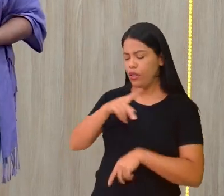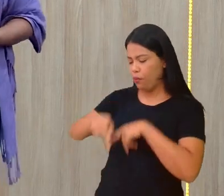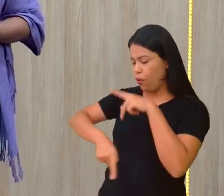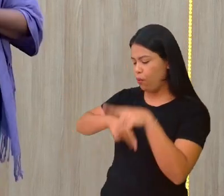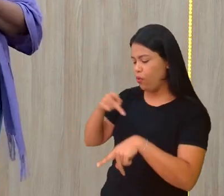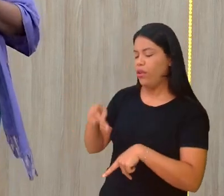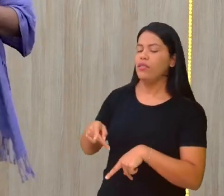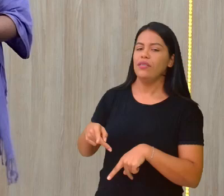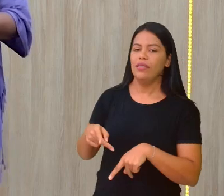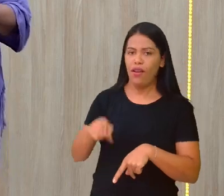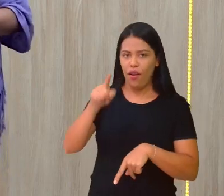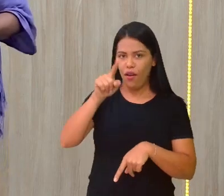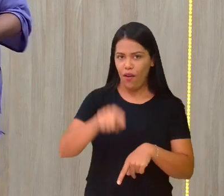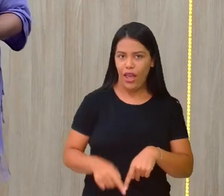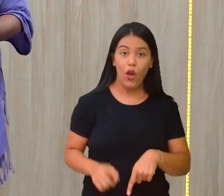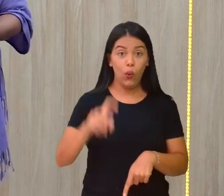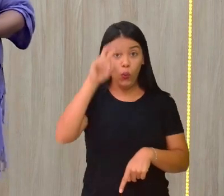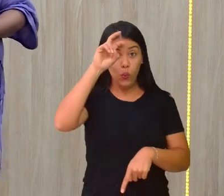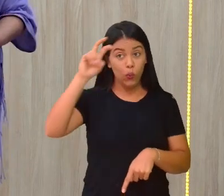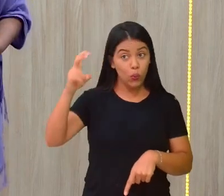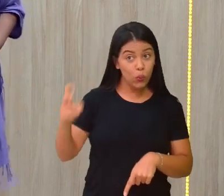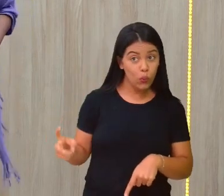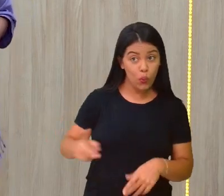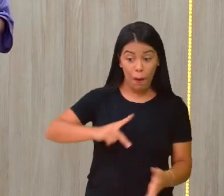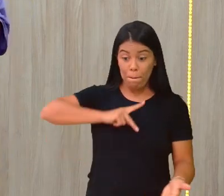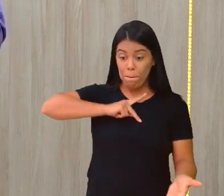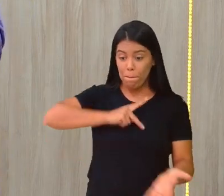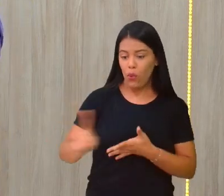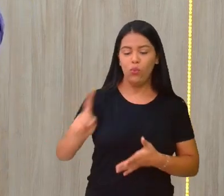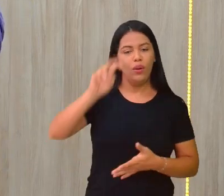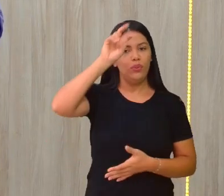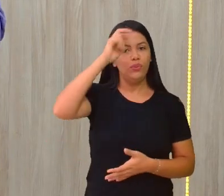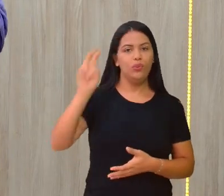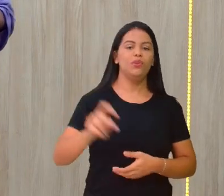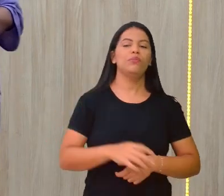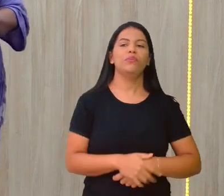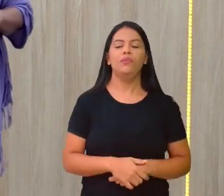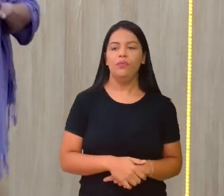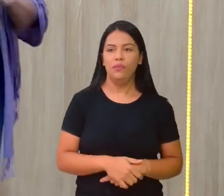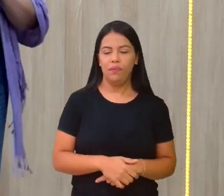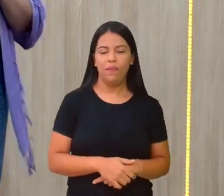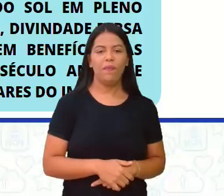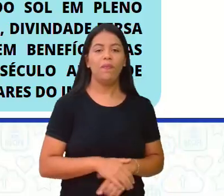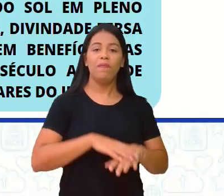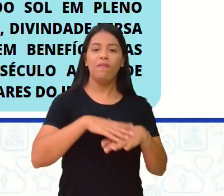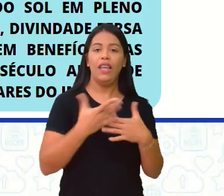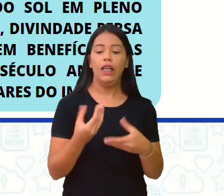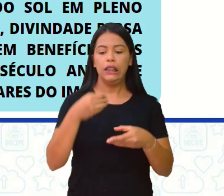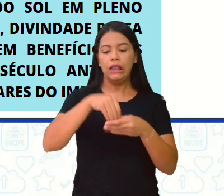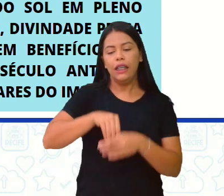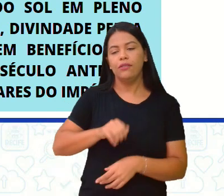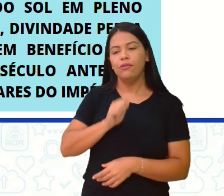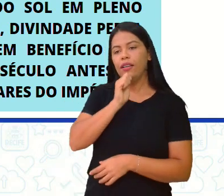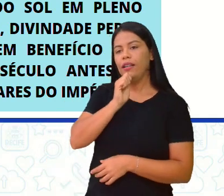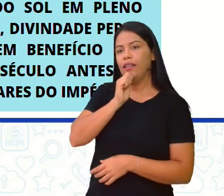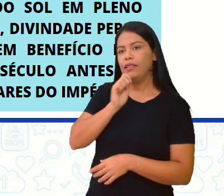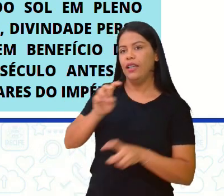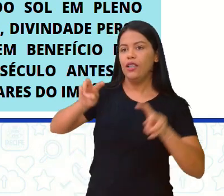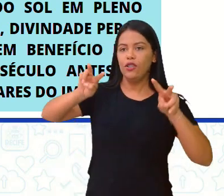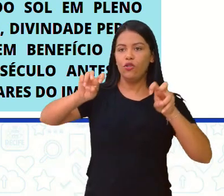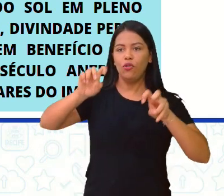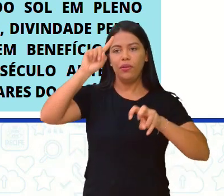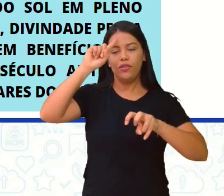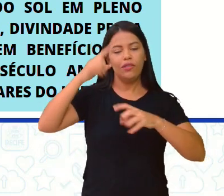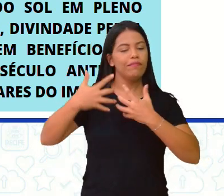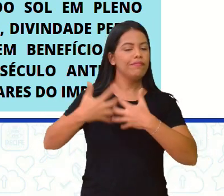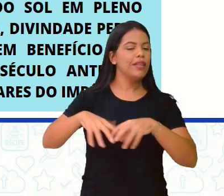ele é pura cultura. Continuando, ainda dentro dessa questão de pensar os